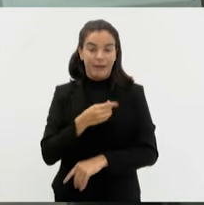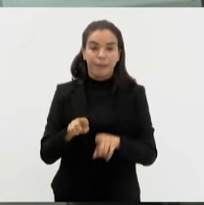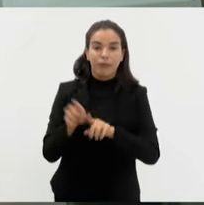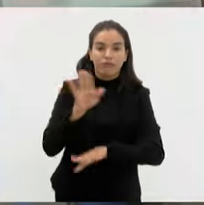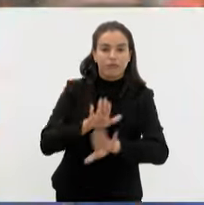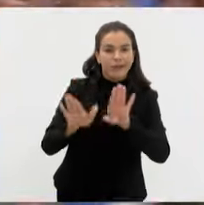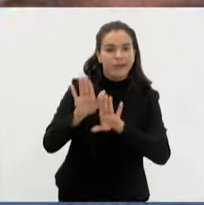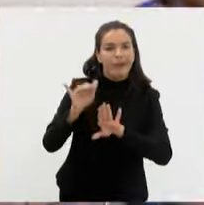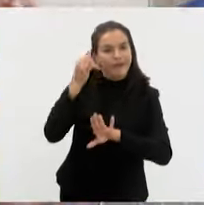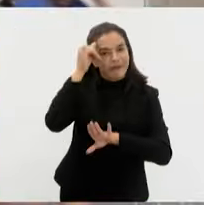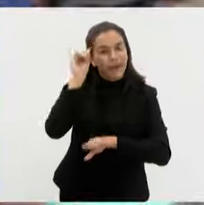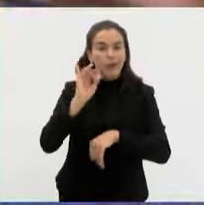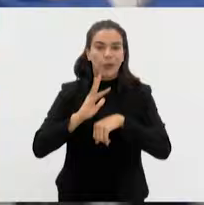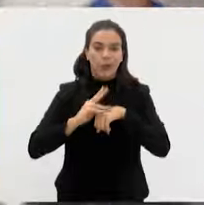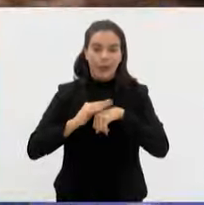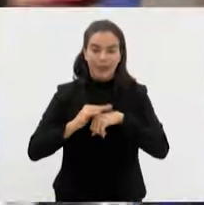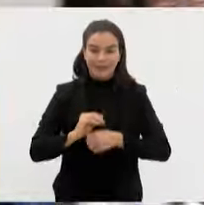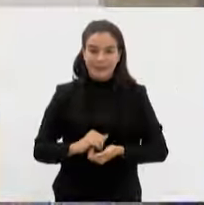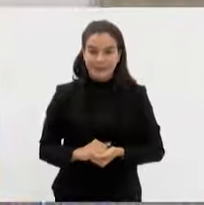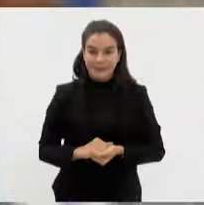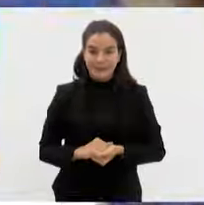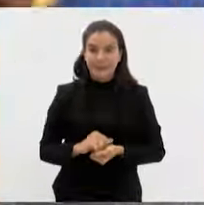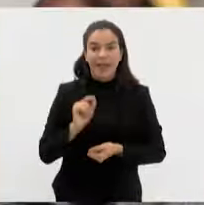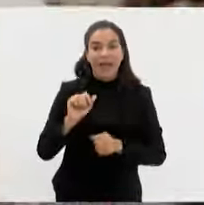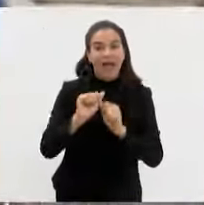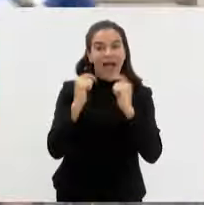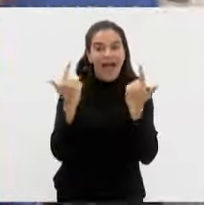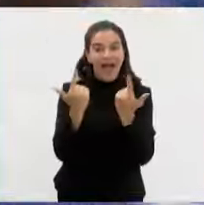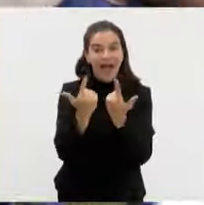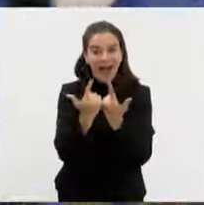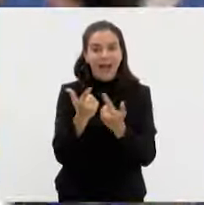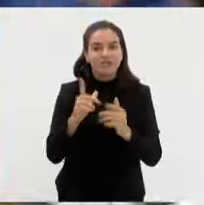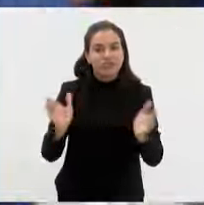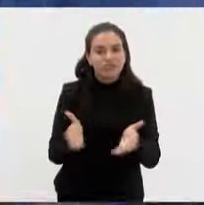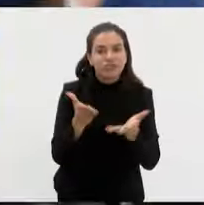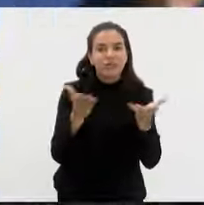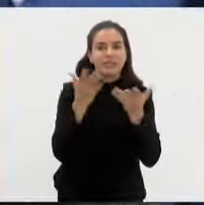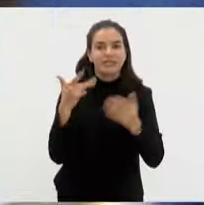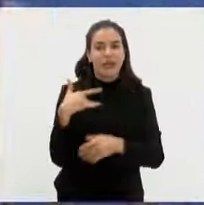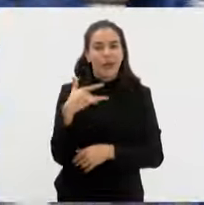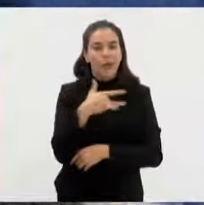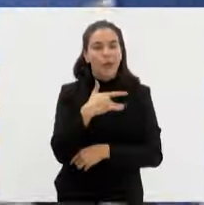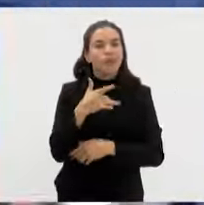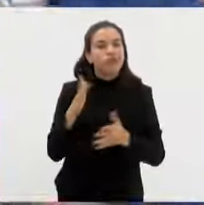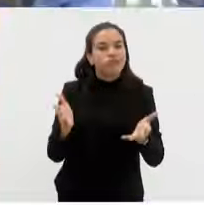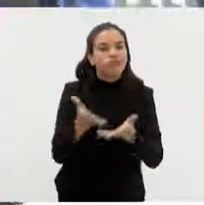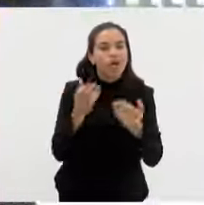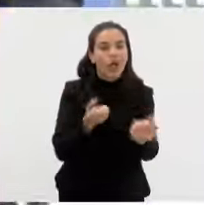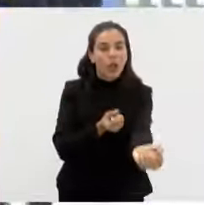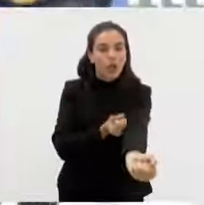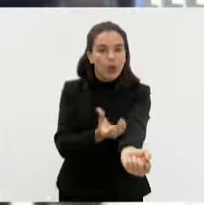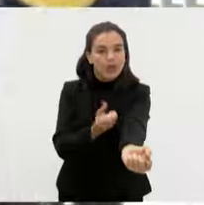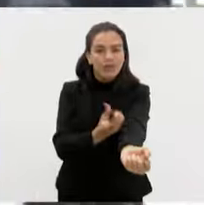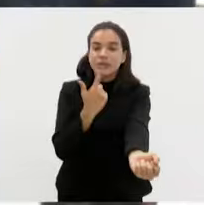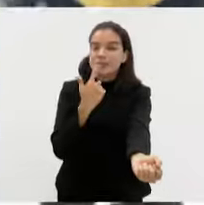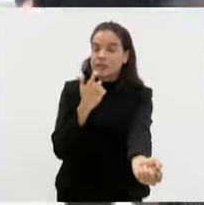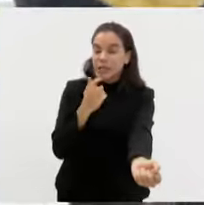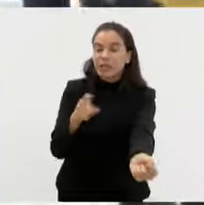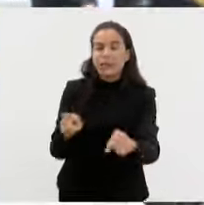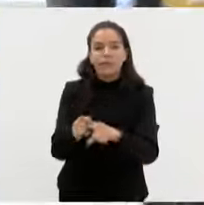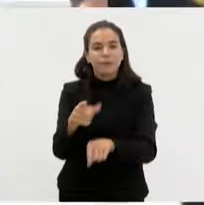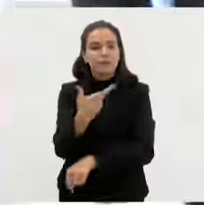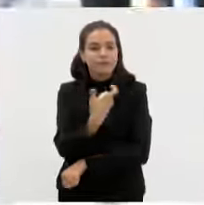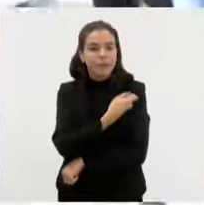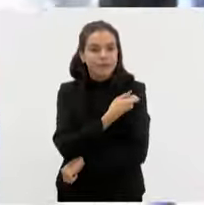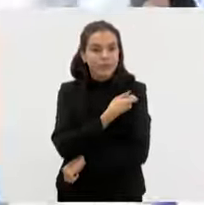doenças. A casa tem promovido a saúde com campanhas de doação de sangue e de vacinação